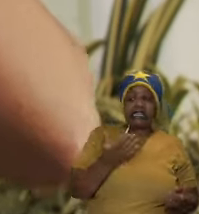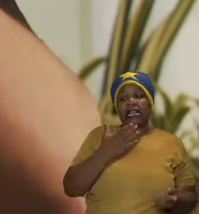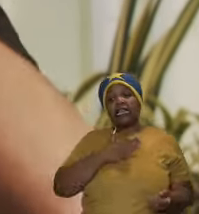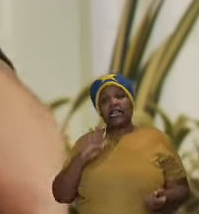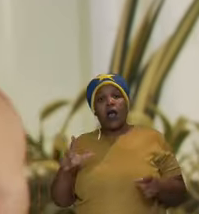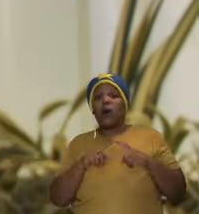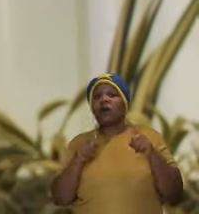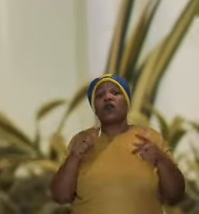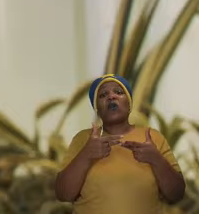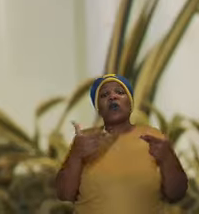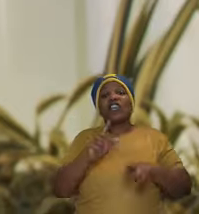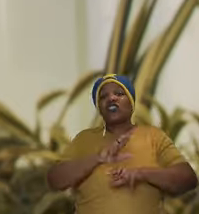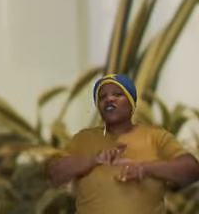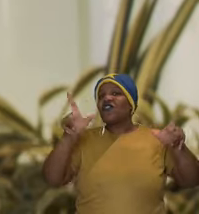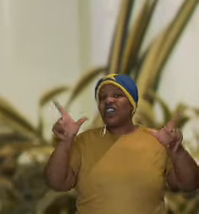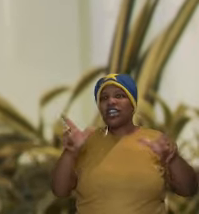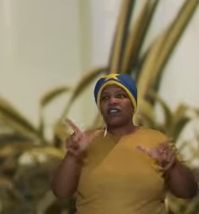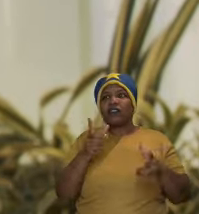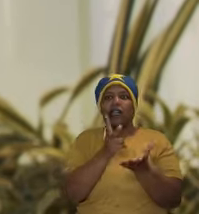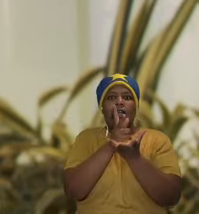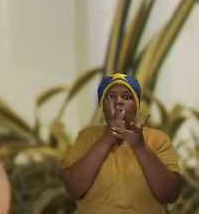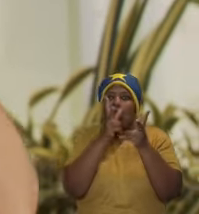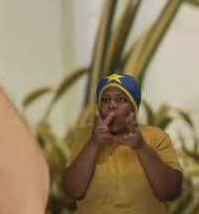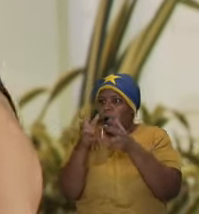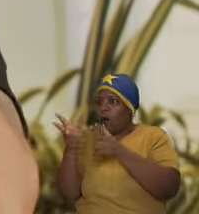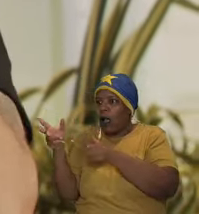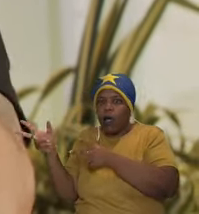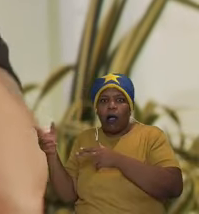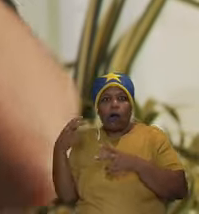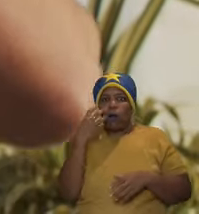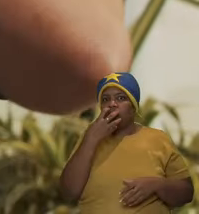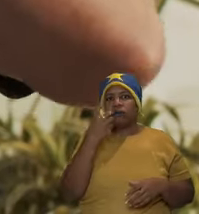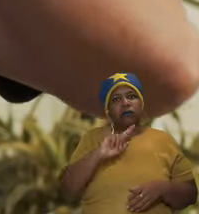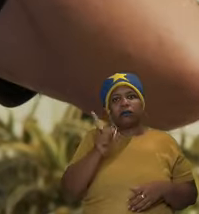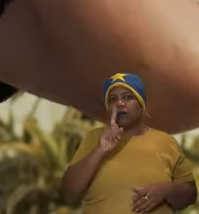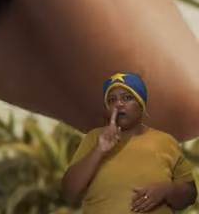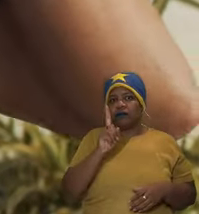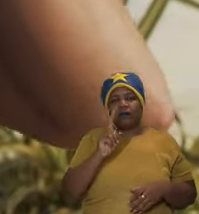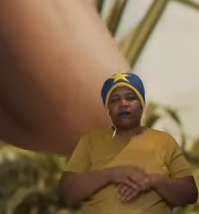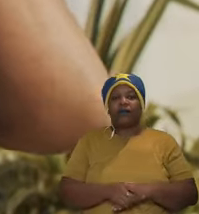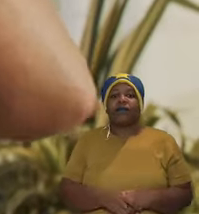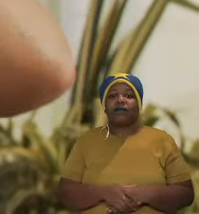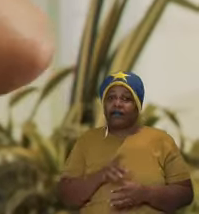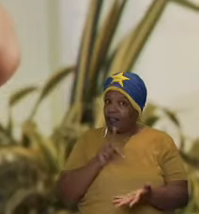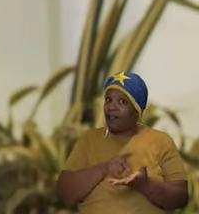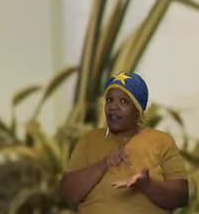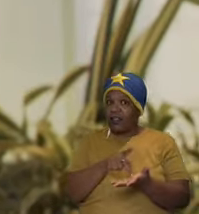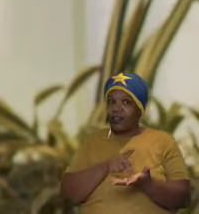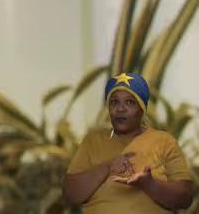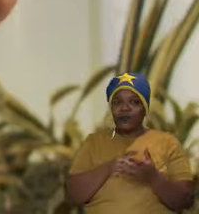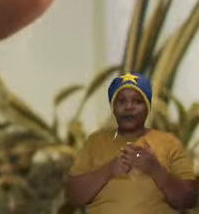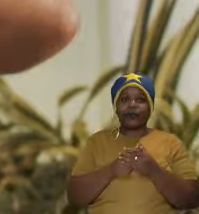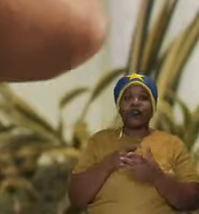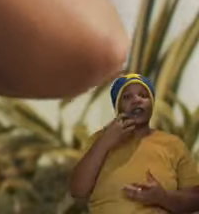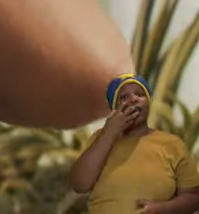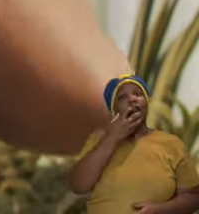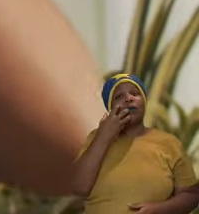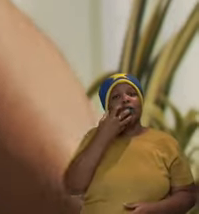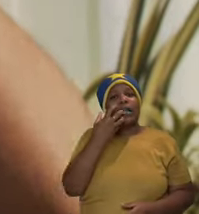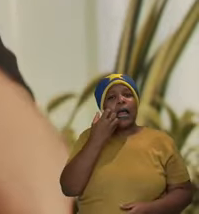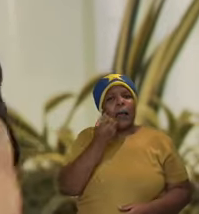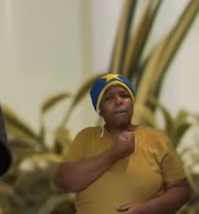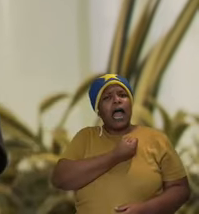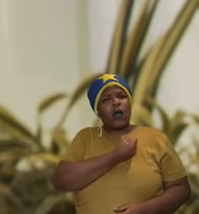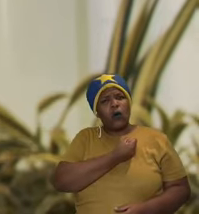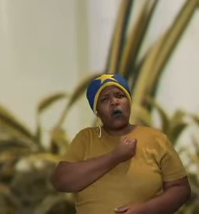coisa diferente. Nunca vai ter nada que é parecido com o que tá tocando ou com o que tá rolando. Verdade, mano. E essa música foi uma música que marcou